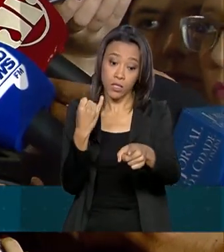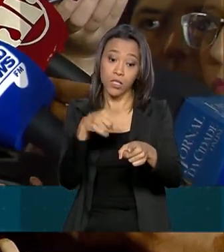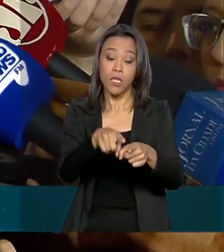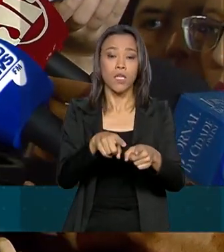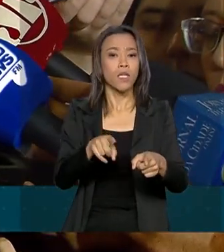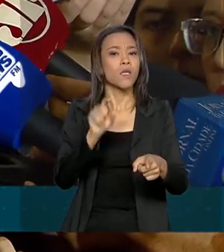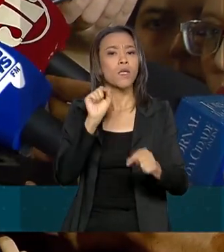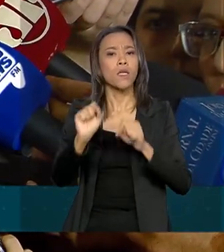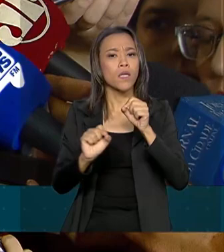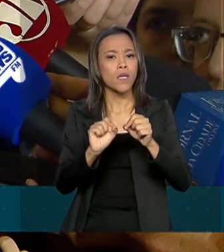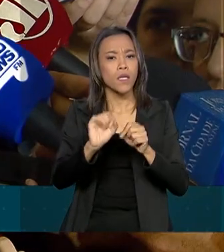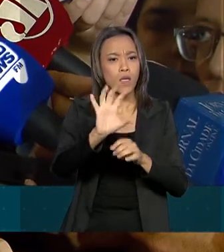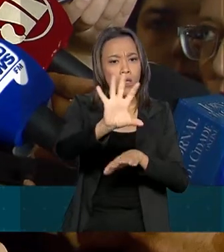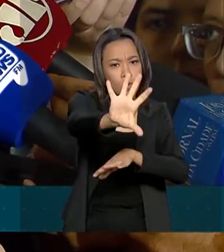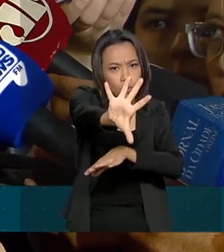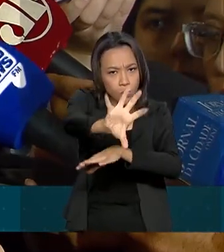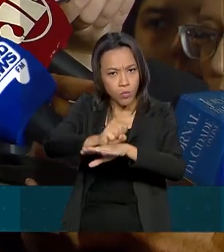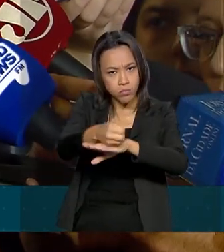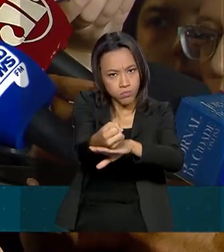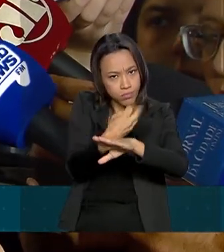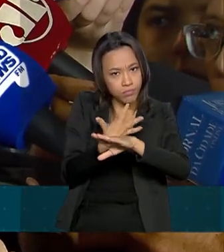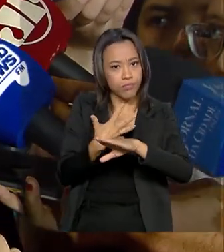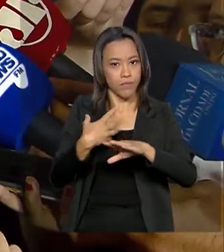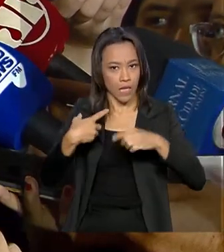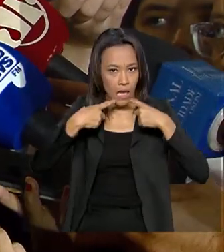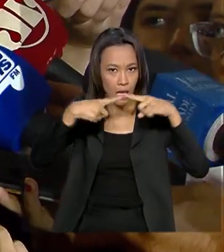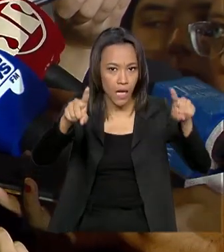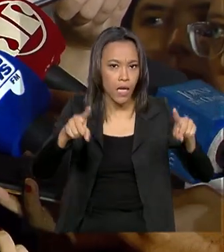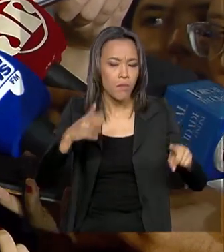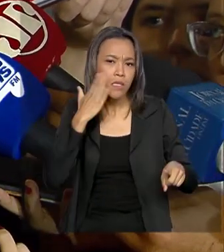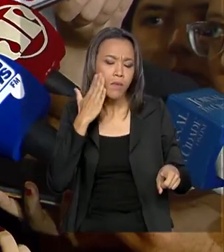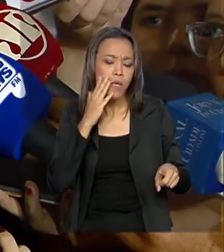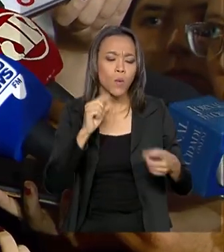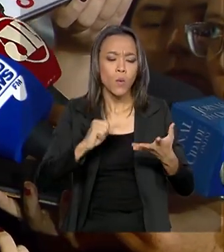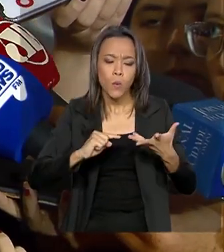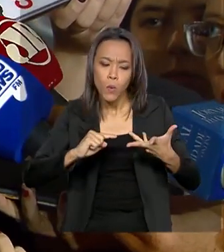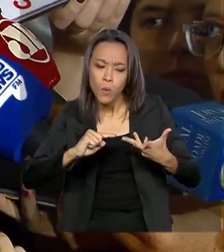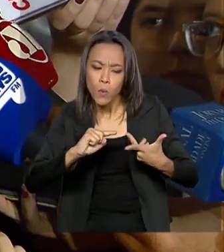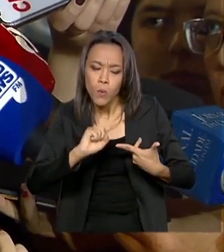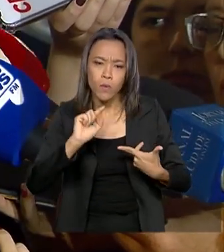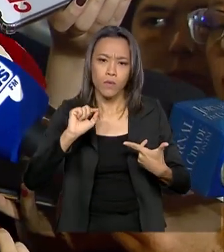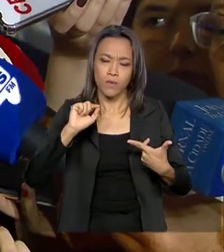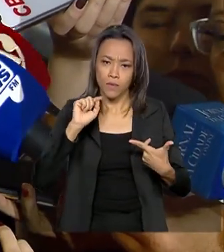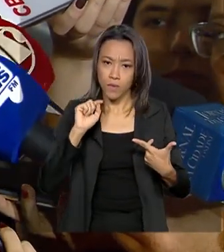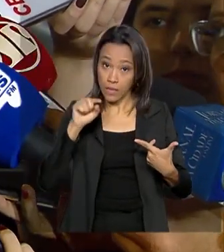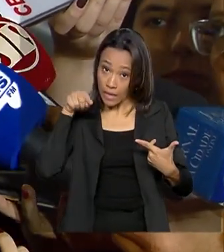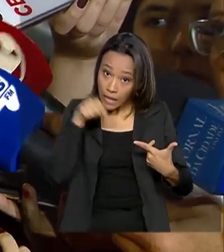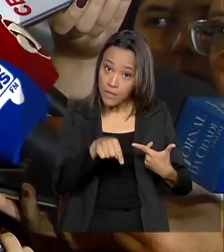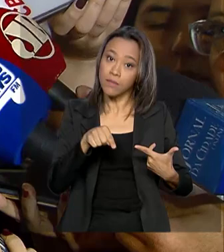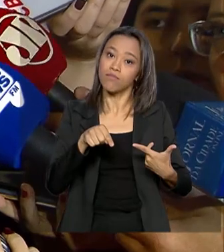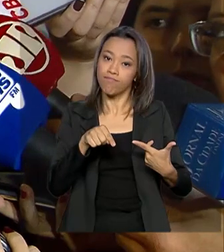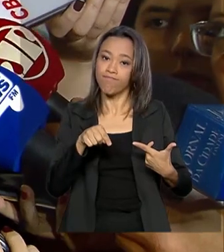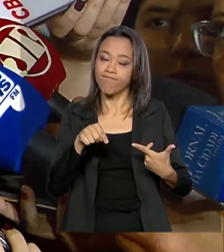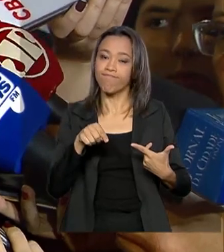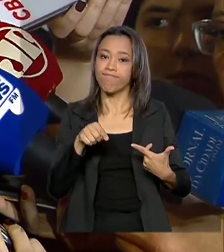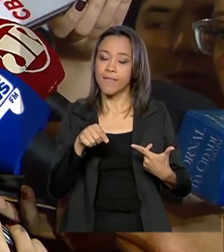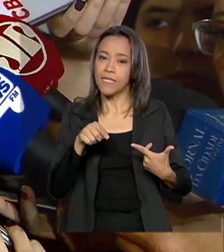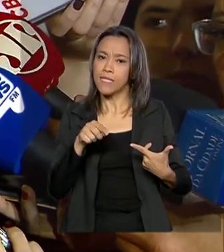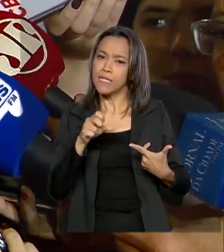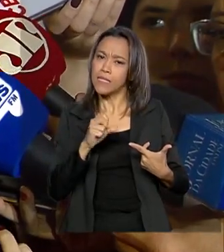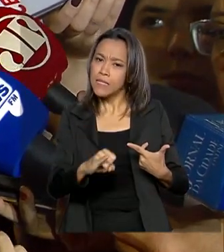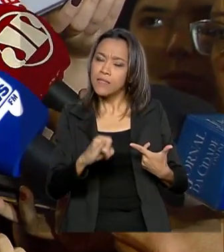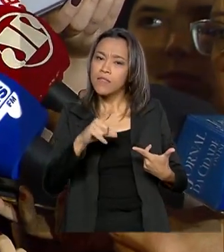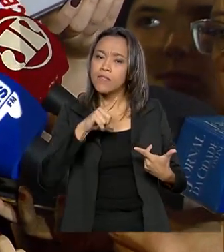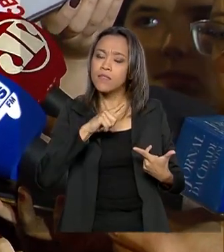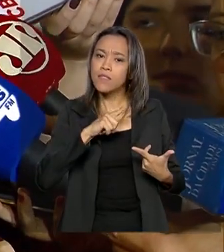pública que faz análise preliminar verificando ali os indícios de relevância materialidade e autoria ea partir dali existindo